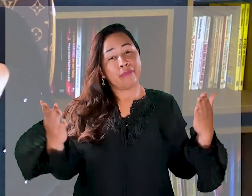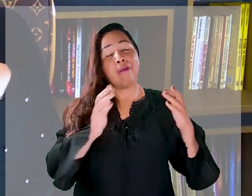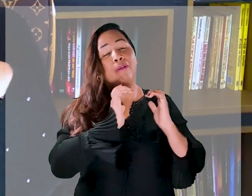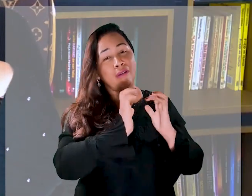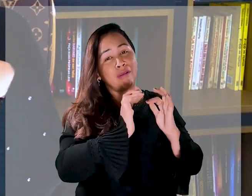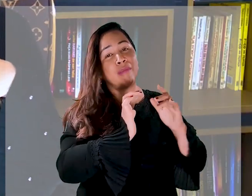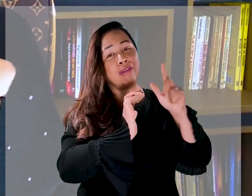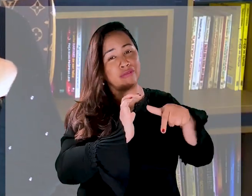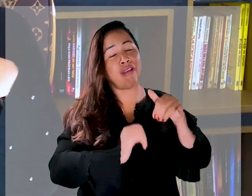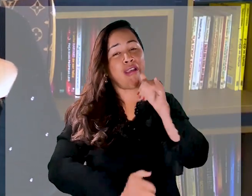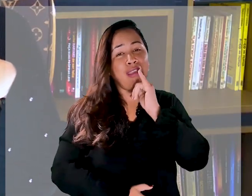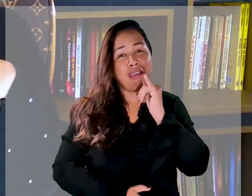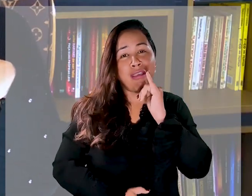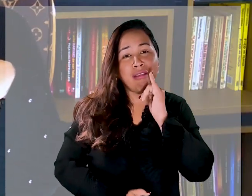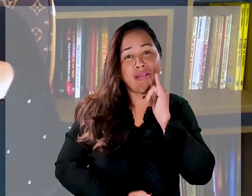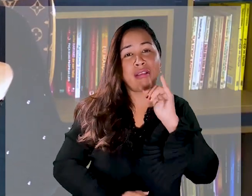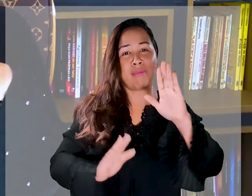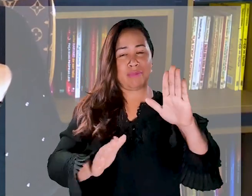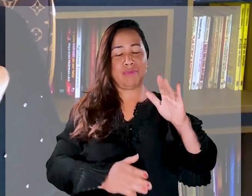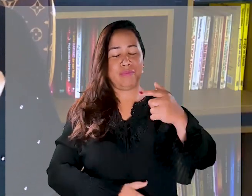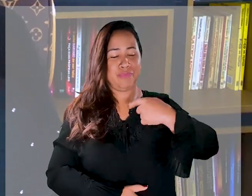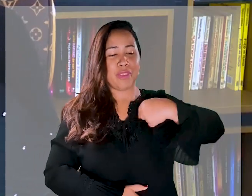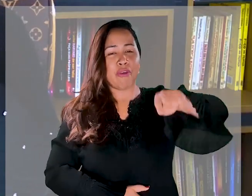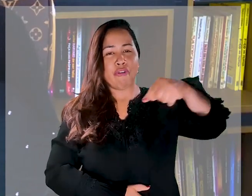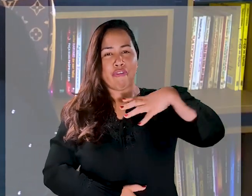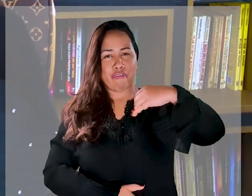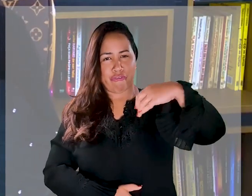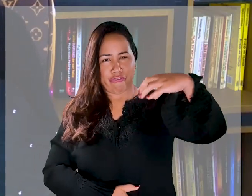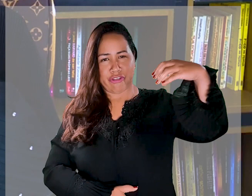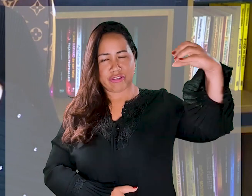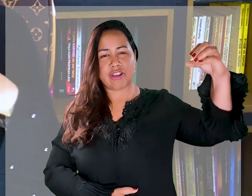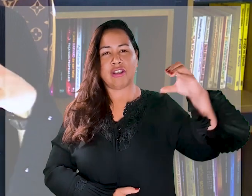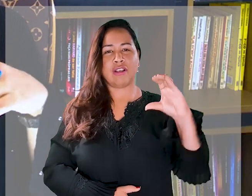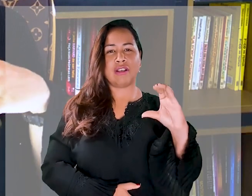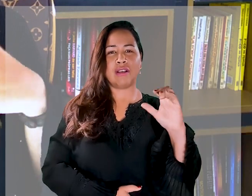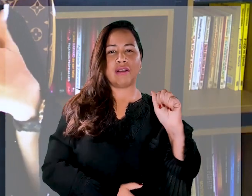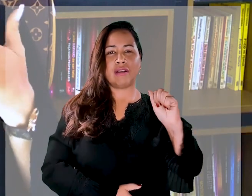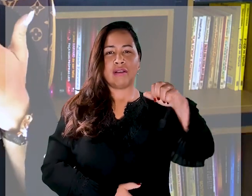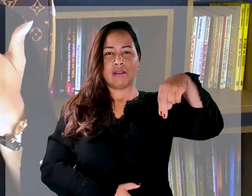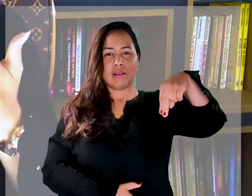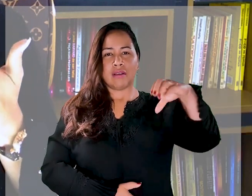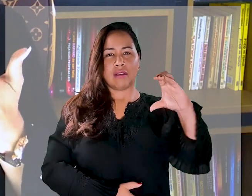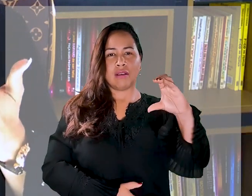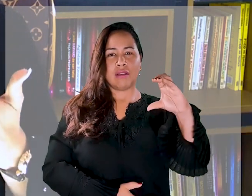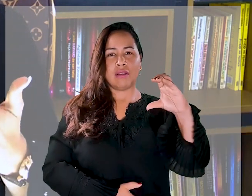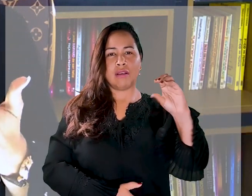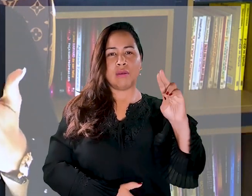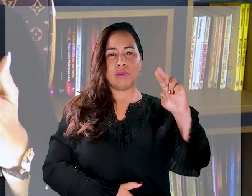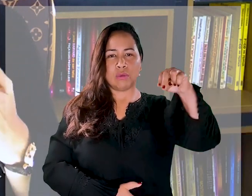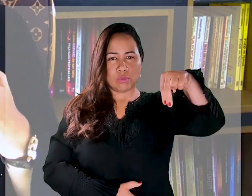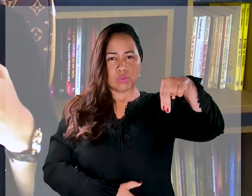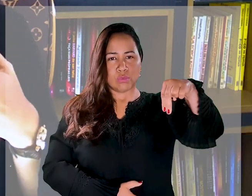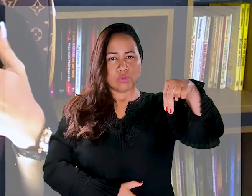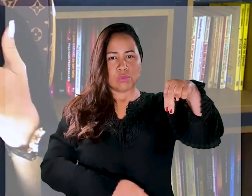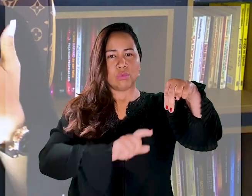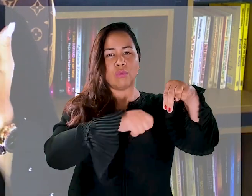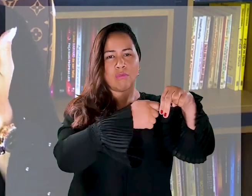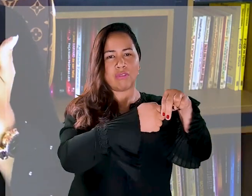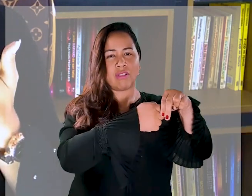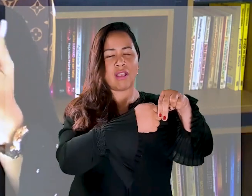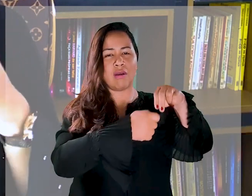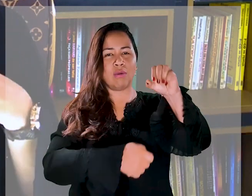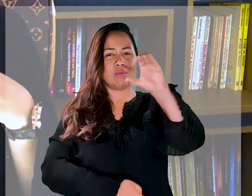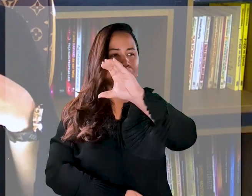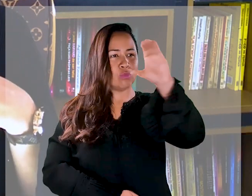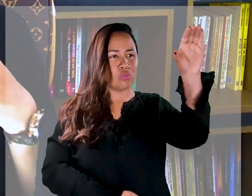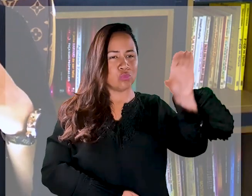gente. Eu dei um exemplo, por exemplo, de Cancún, né? Eu sou uma pessoa reservada e procuro melhorar cada pouco mais. É porque eu sei que vocês